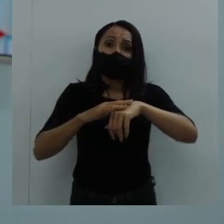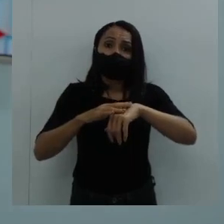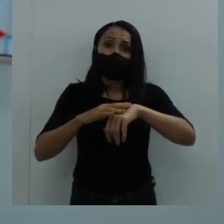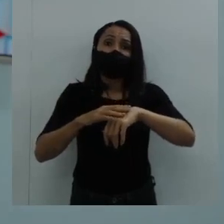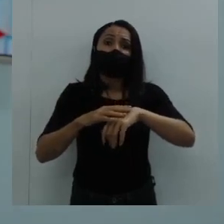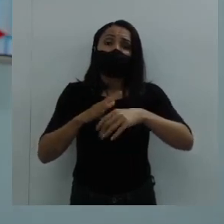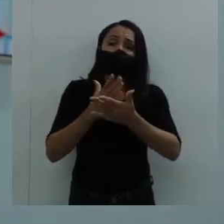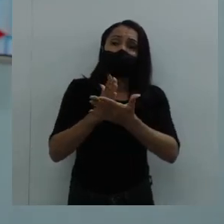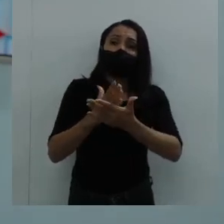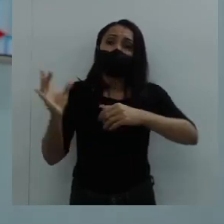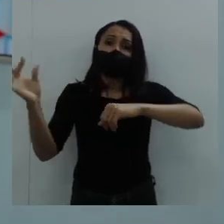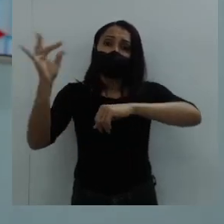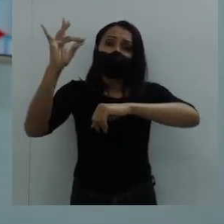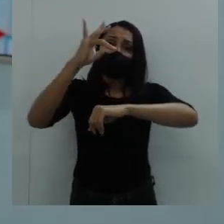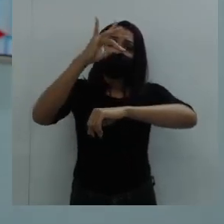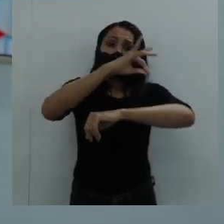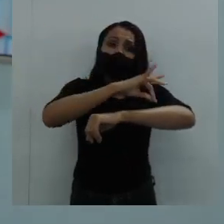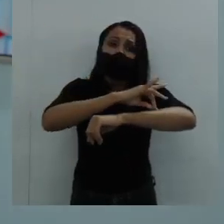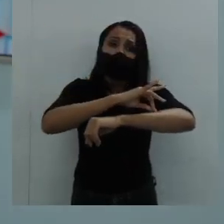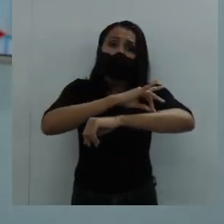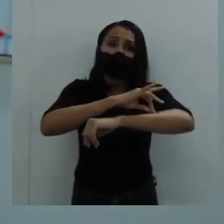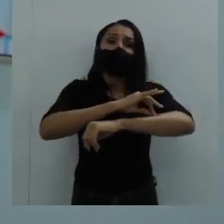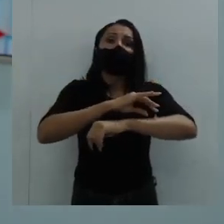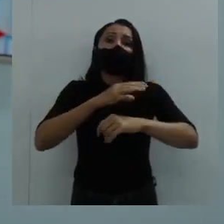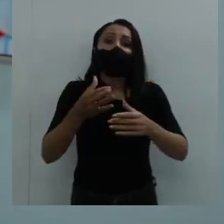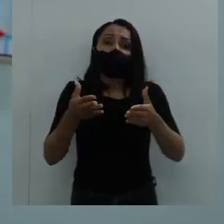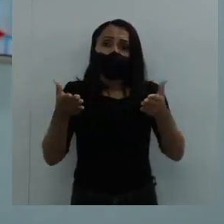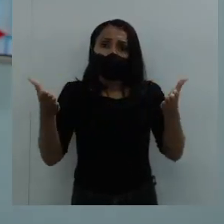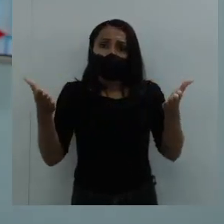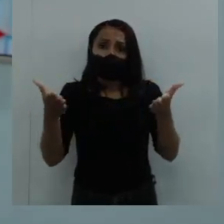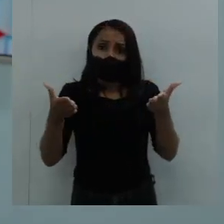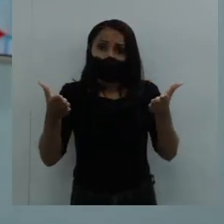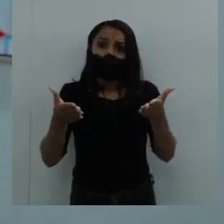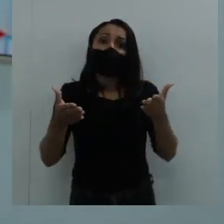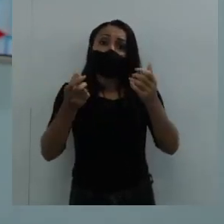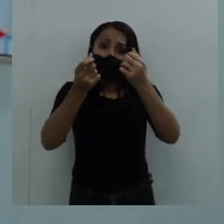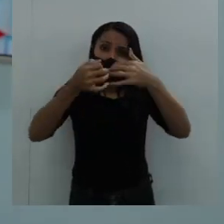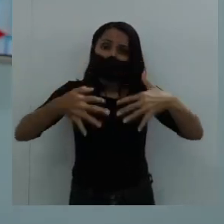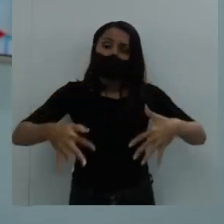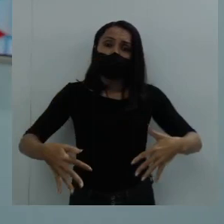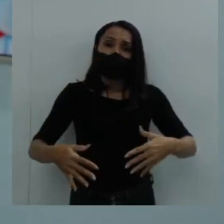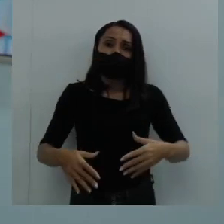Alguns insetos que antes não eram nocivos e que hoje se tornou nocivo.